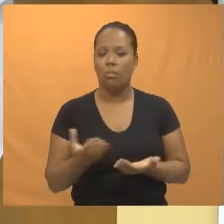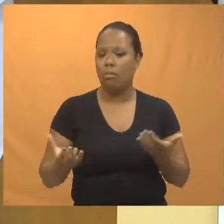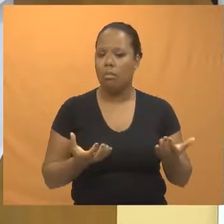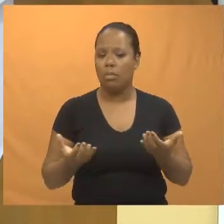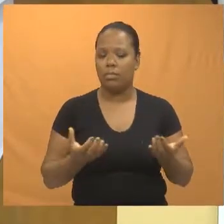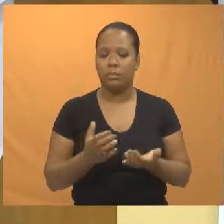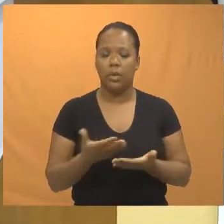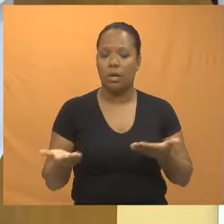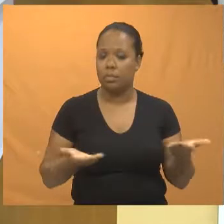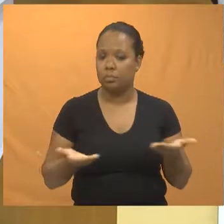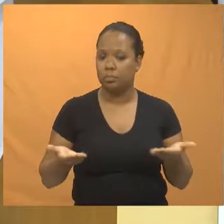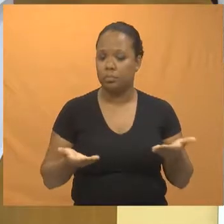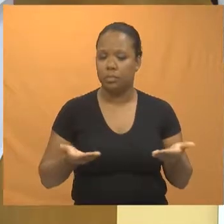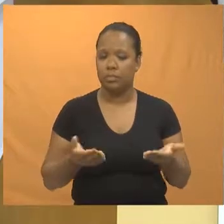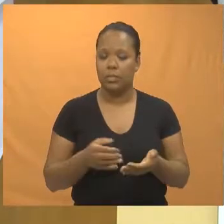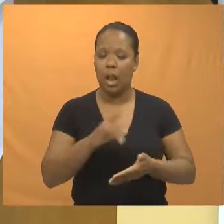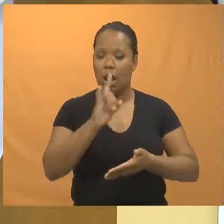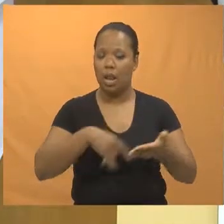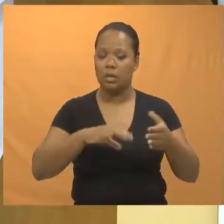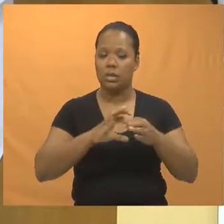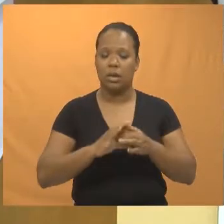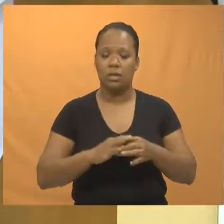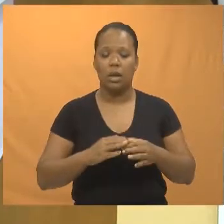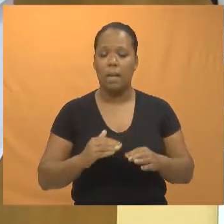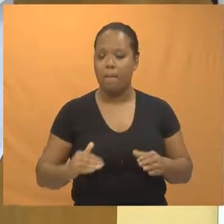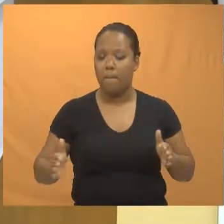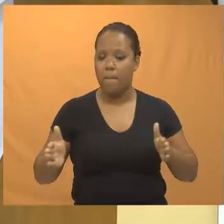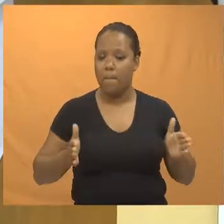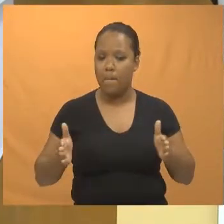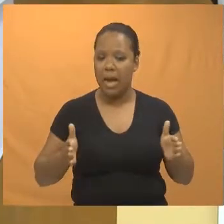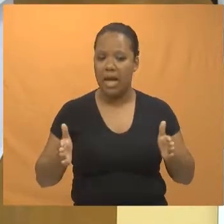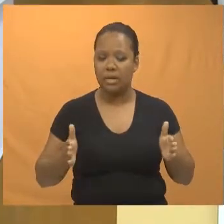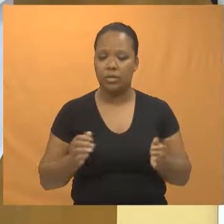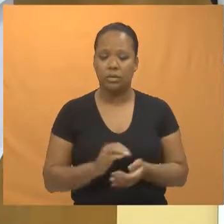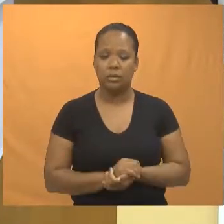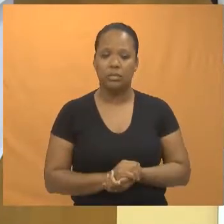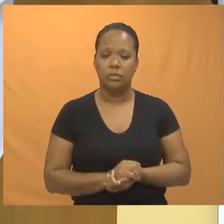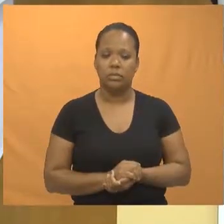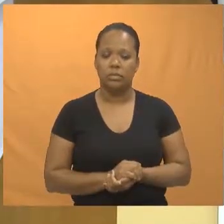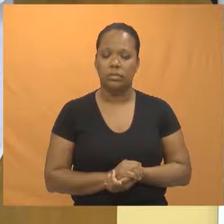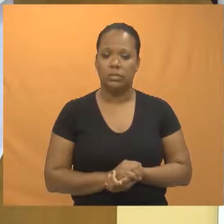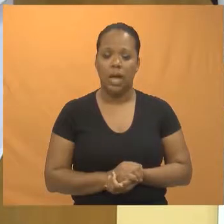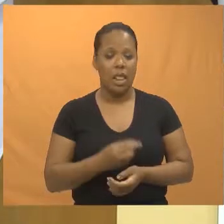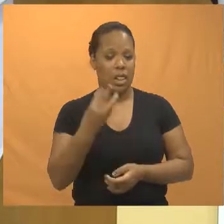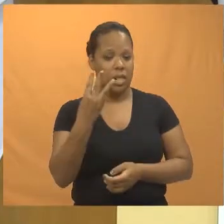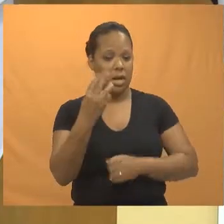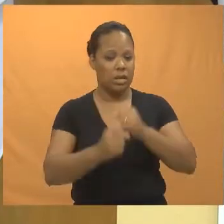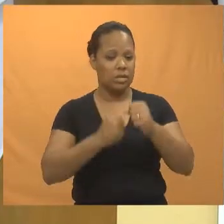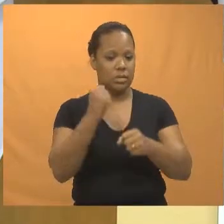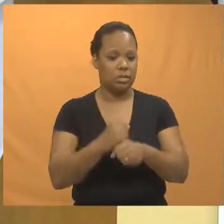poderá pleitear essas licenças de média, emitir essas licenças de média complexidade, Aderbal, daqui 3